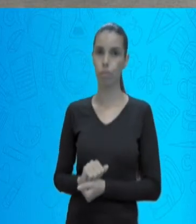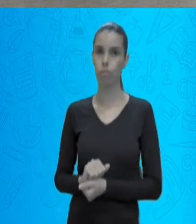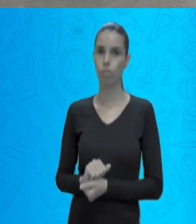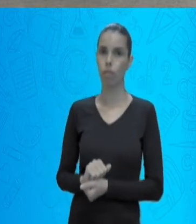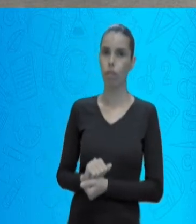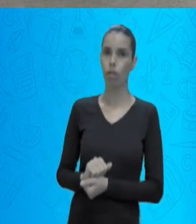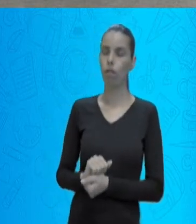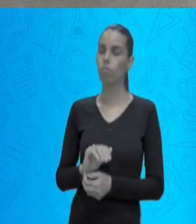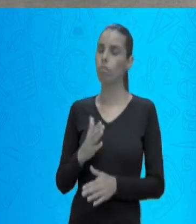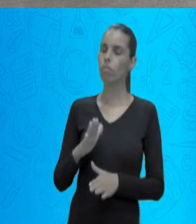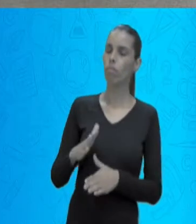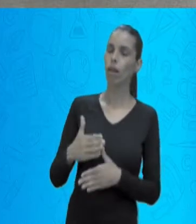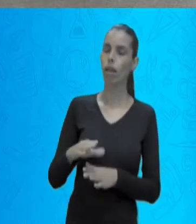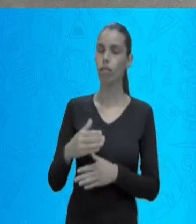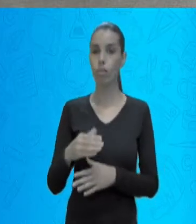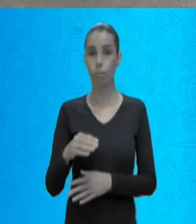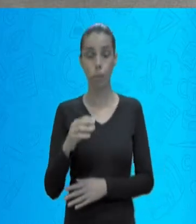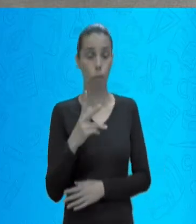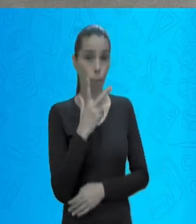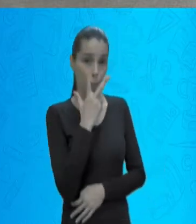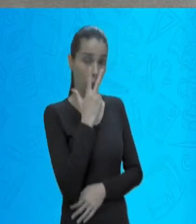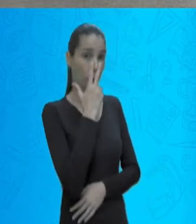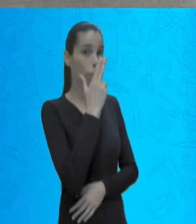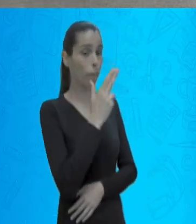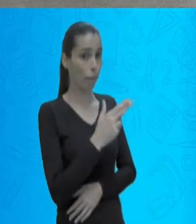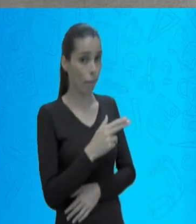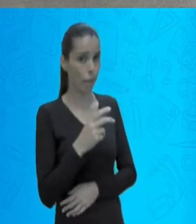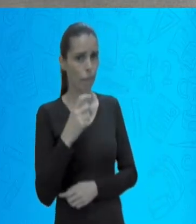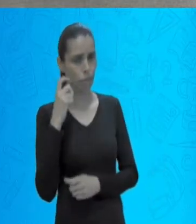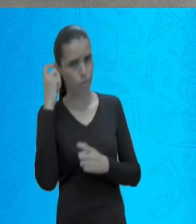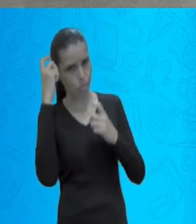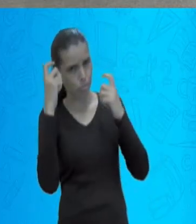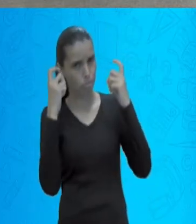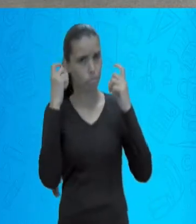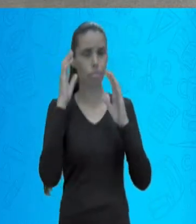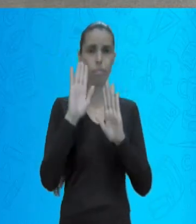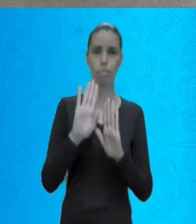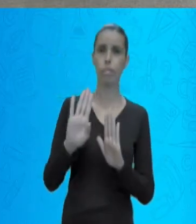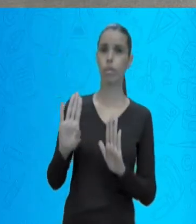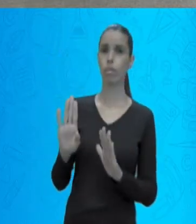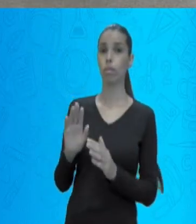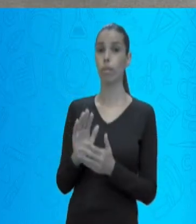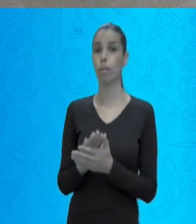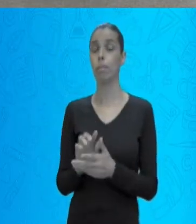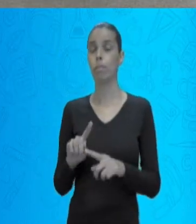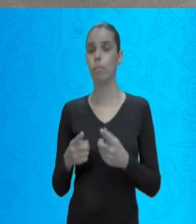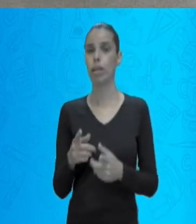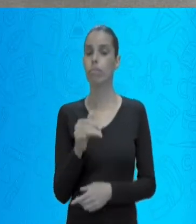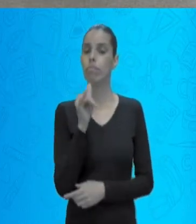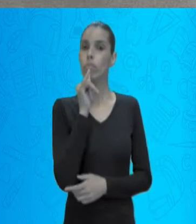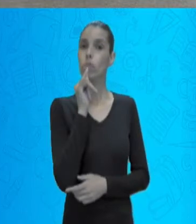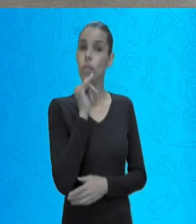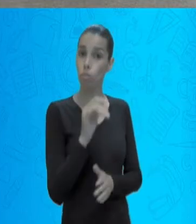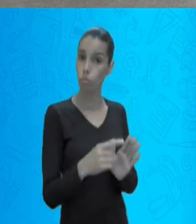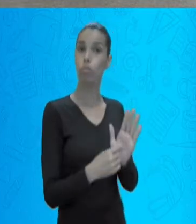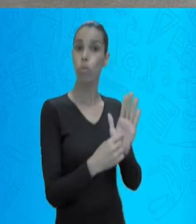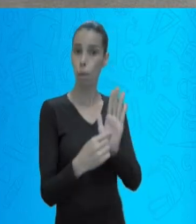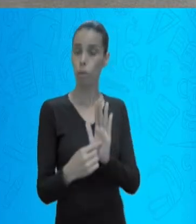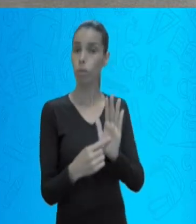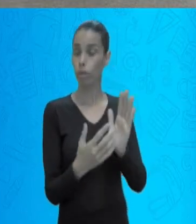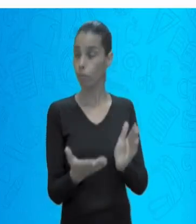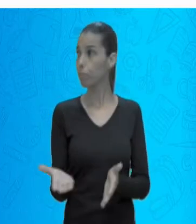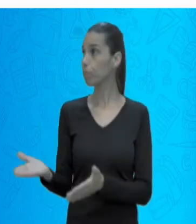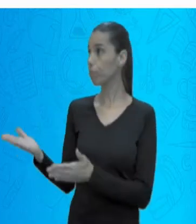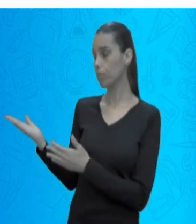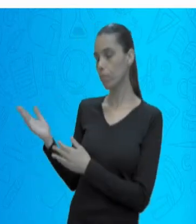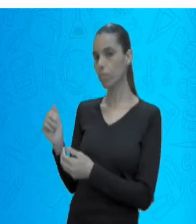gente vai começar a falar de um por um e aí sim eu vou dando exemplos para a gente conseguir entender. Vamos lá! Além da pausa